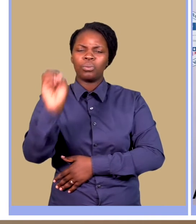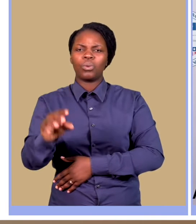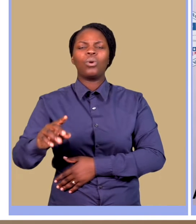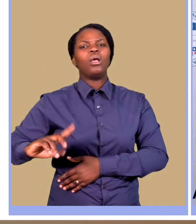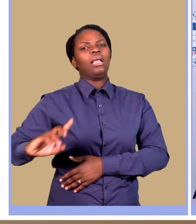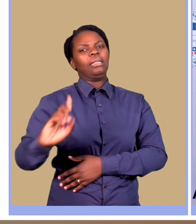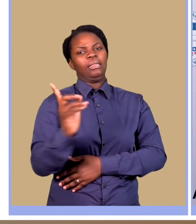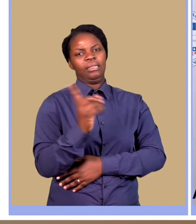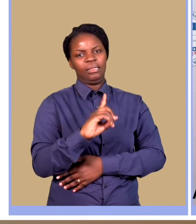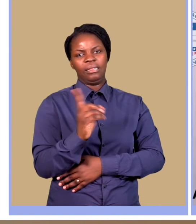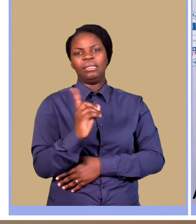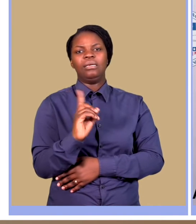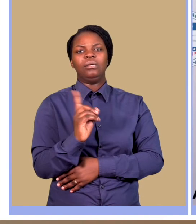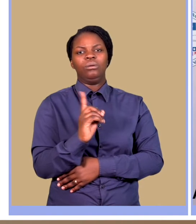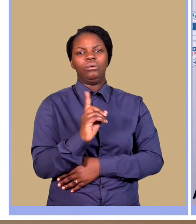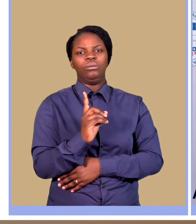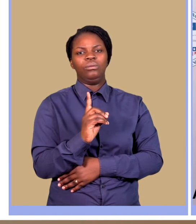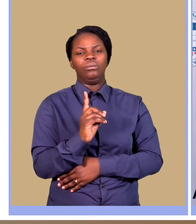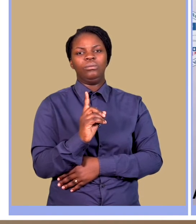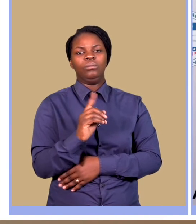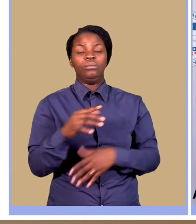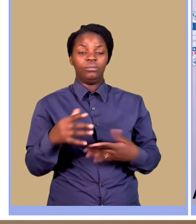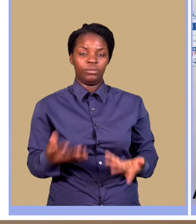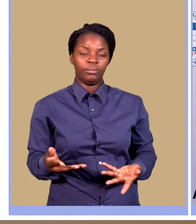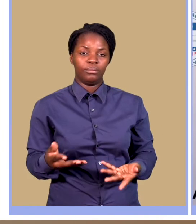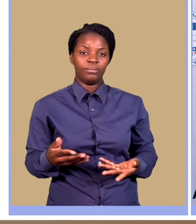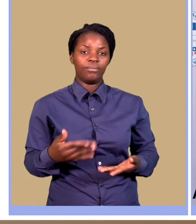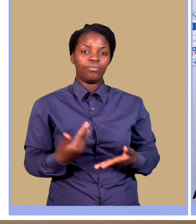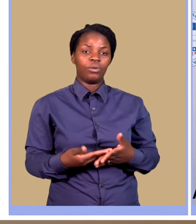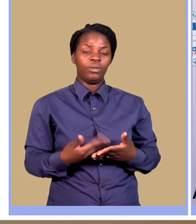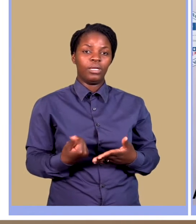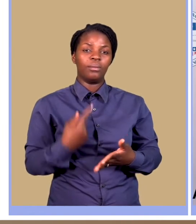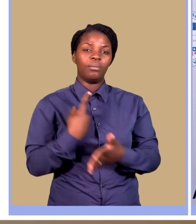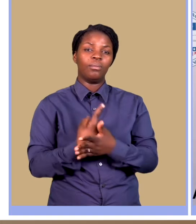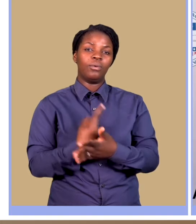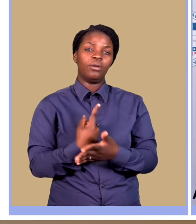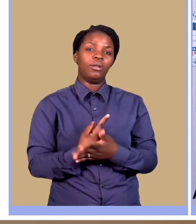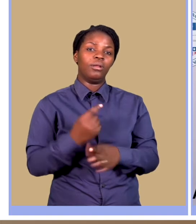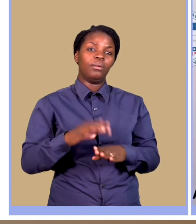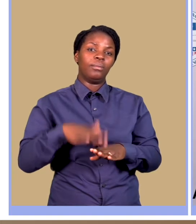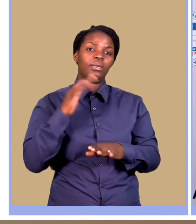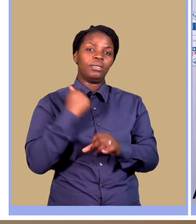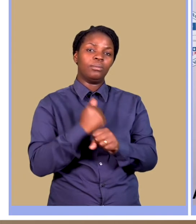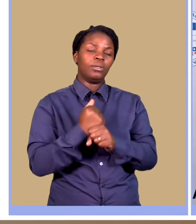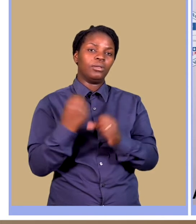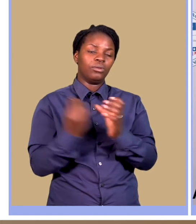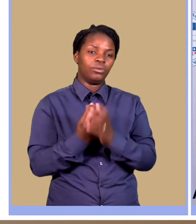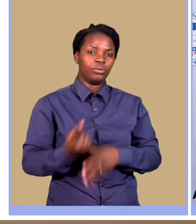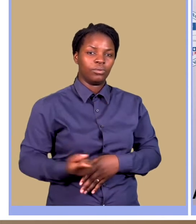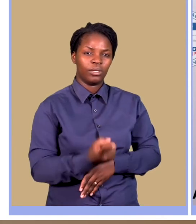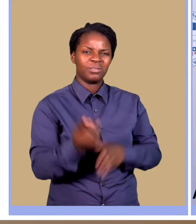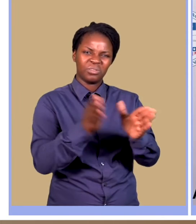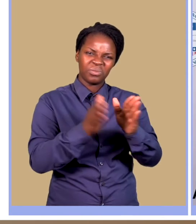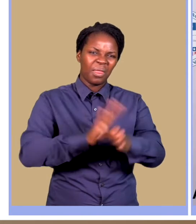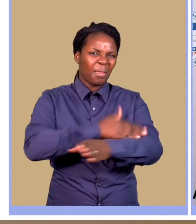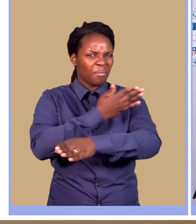porque seria muito importante trabalhar com essas pessoas nas praias, nas barracas, para que o lixo não